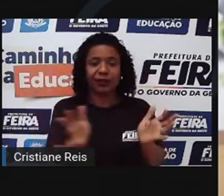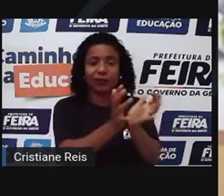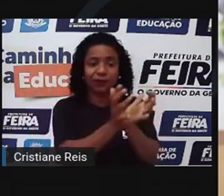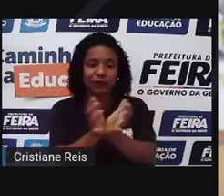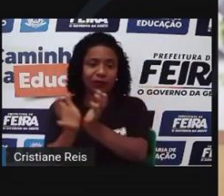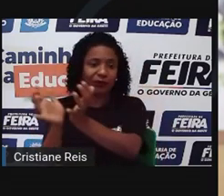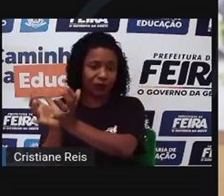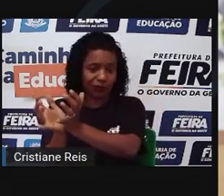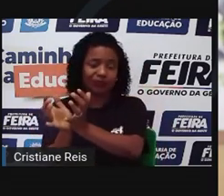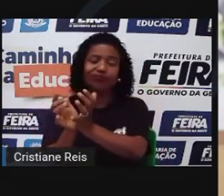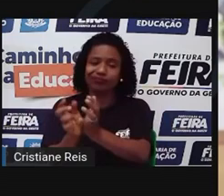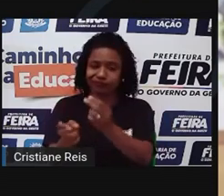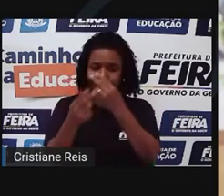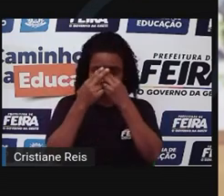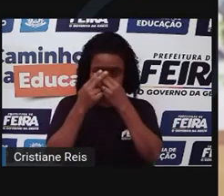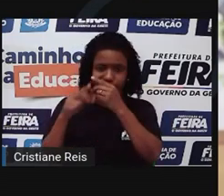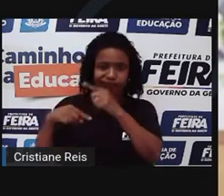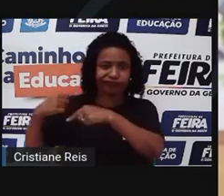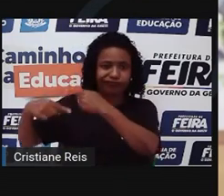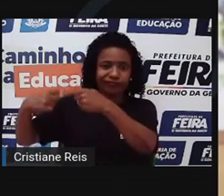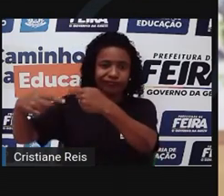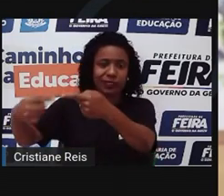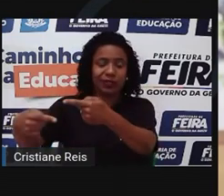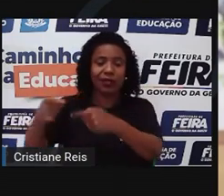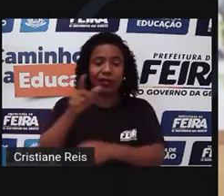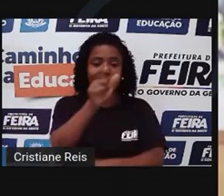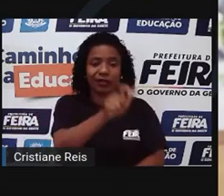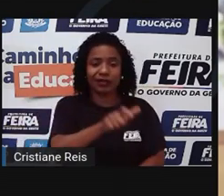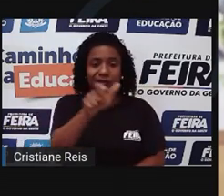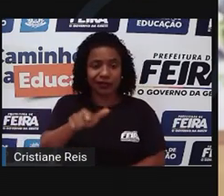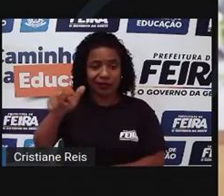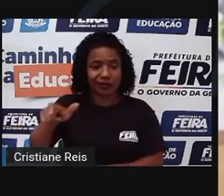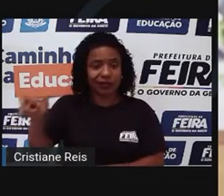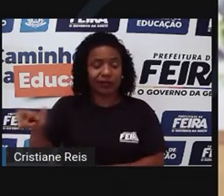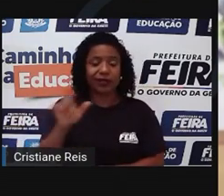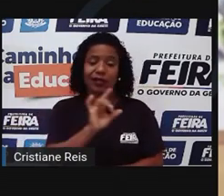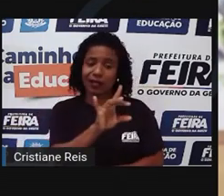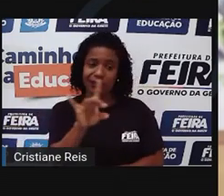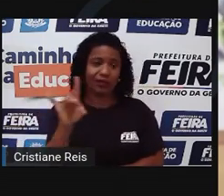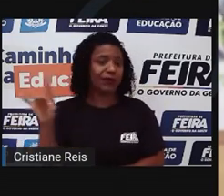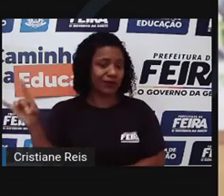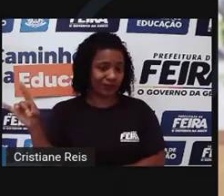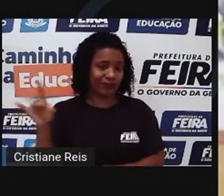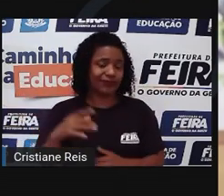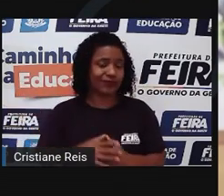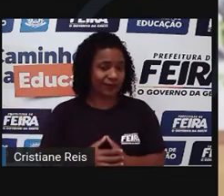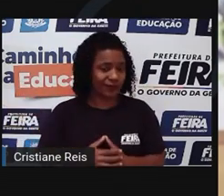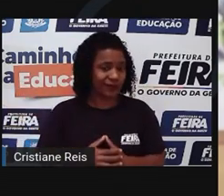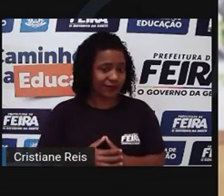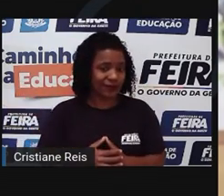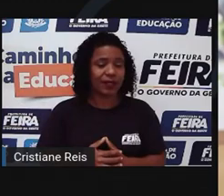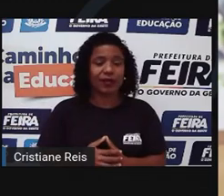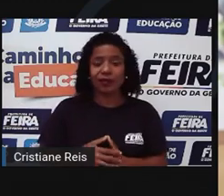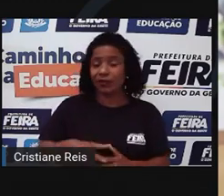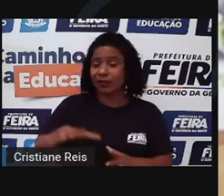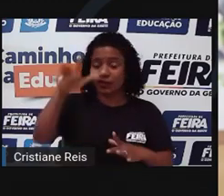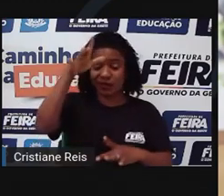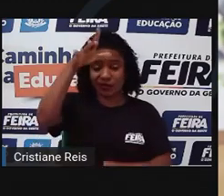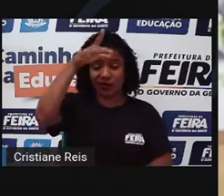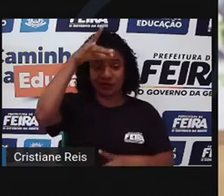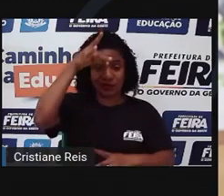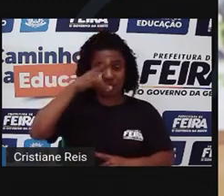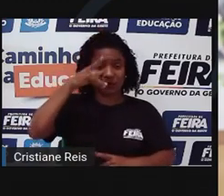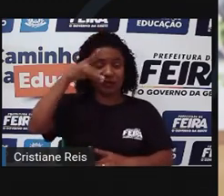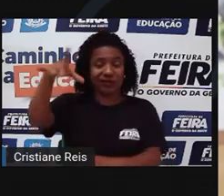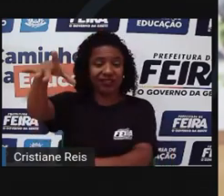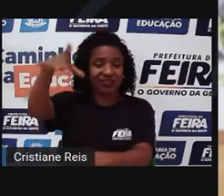têm a ver com as características individuais, né? Com esses estereótipos que a gente reproduz, mas também tem a ver com as condições